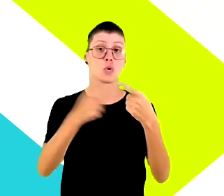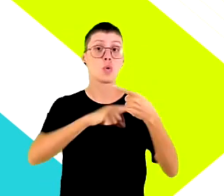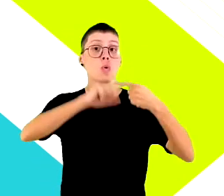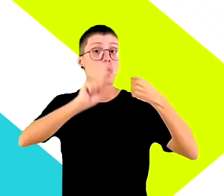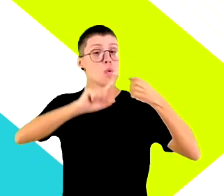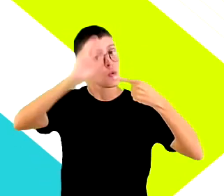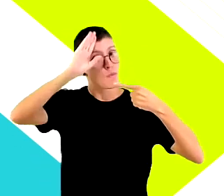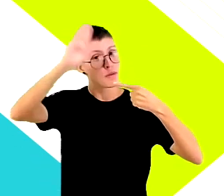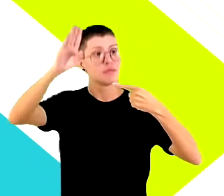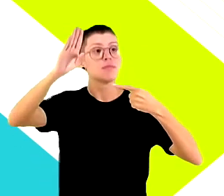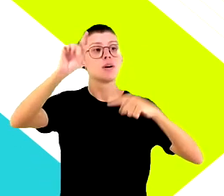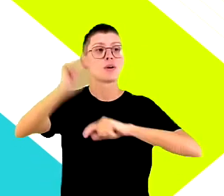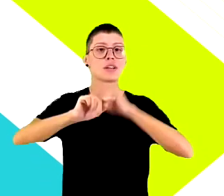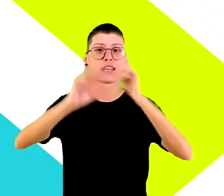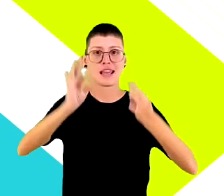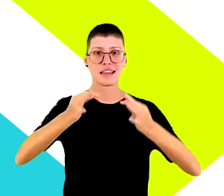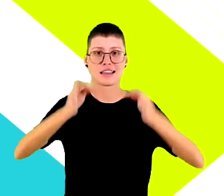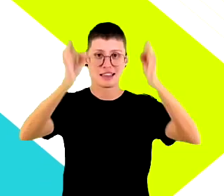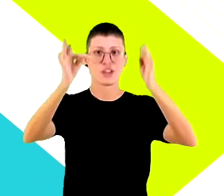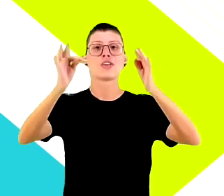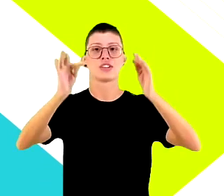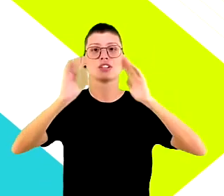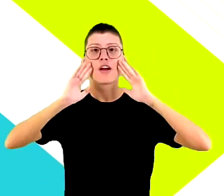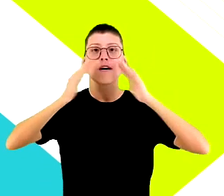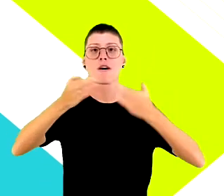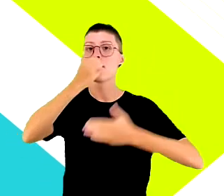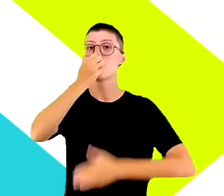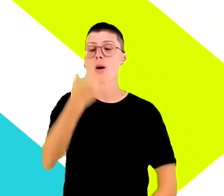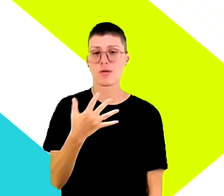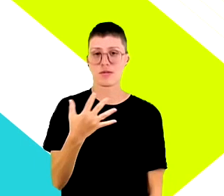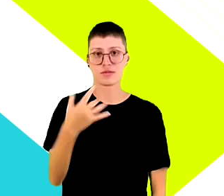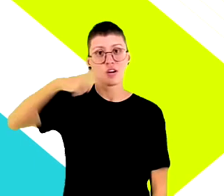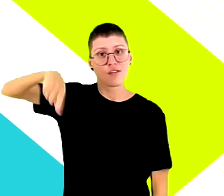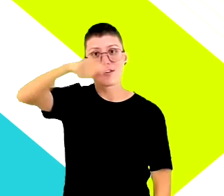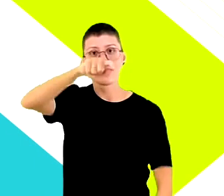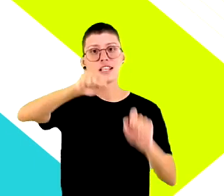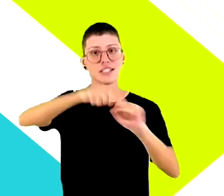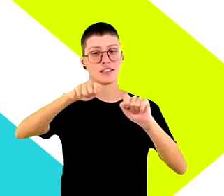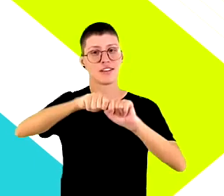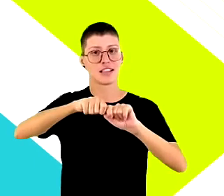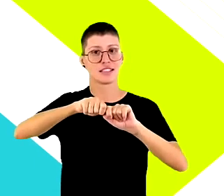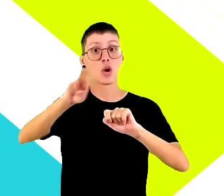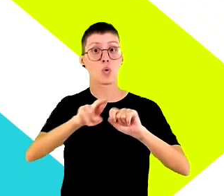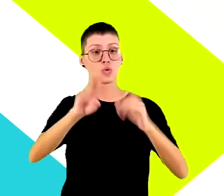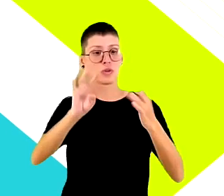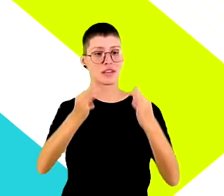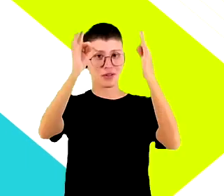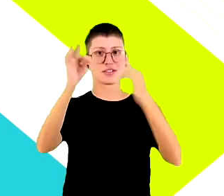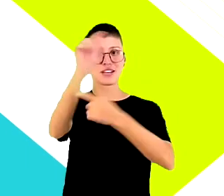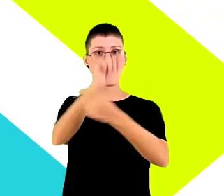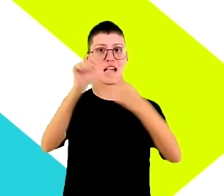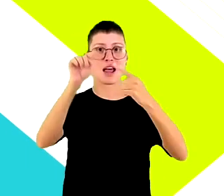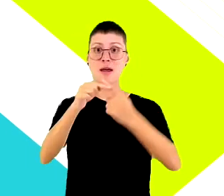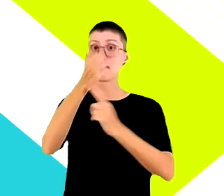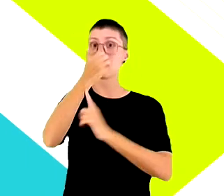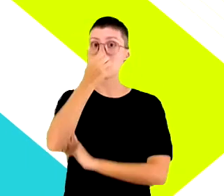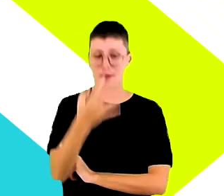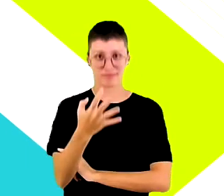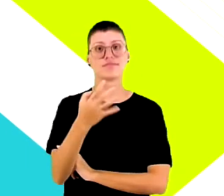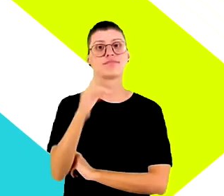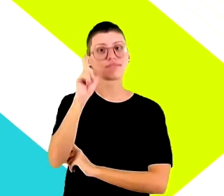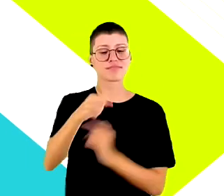Tech for Good. O que vocês fazem aqui é Tech for Good. Isso a gente tem que falar bastante, porque são pilares